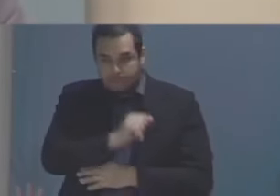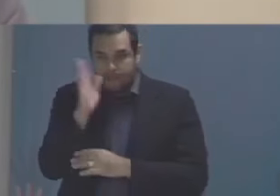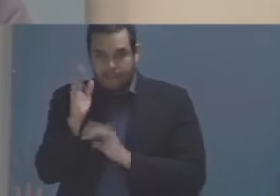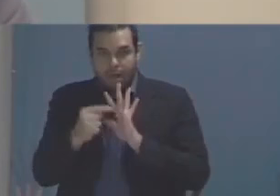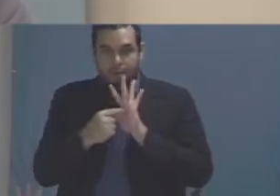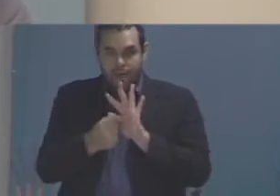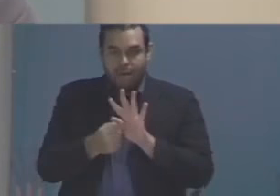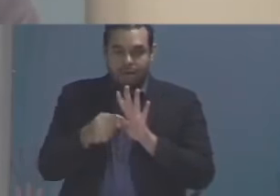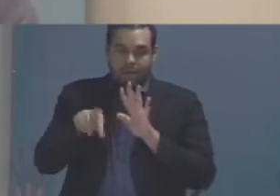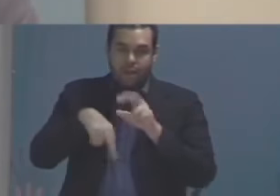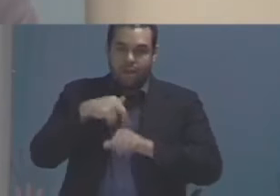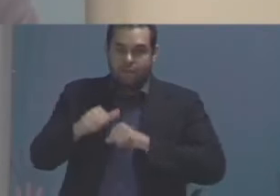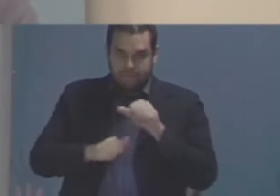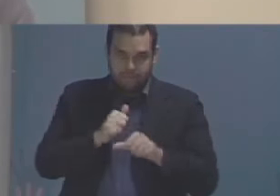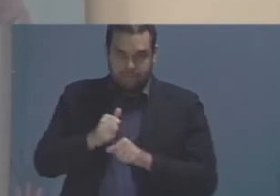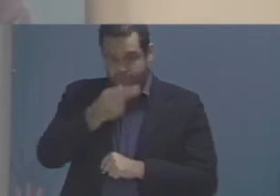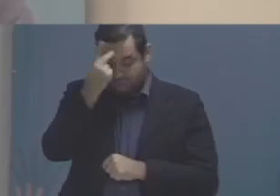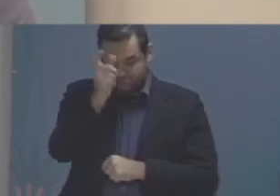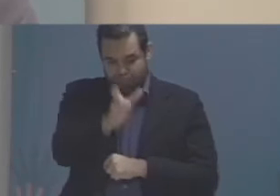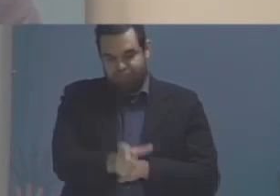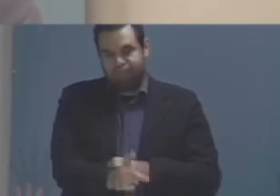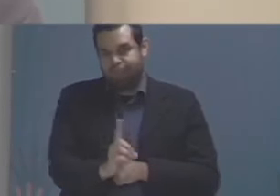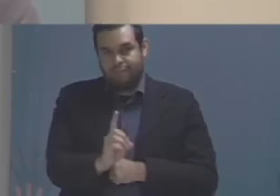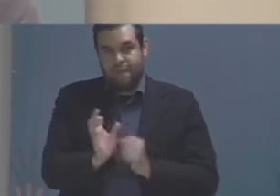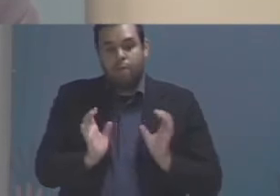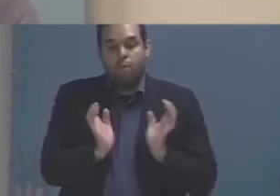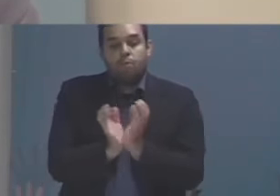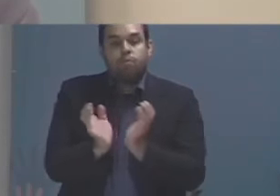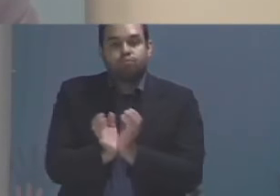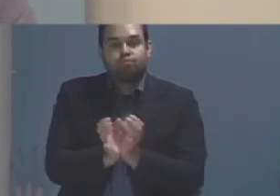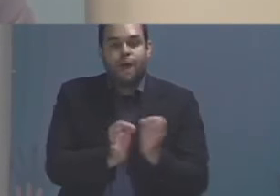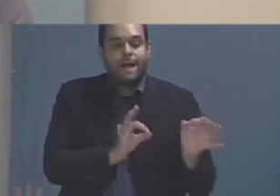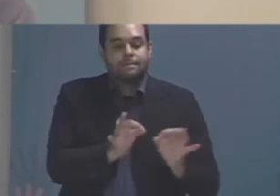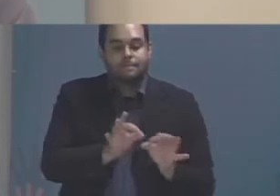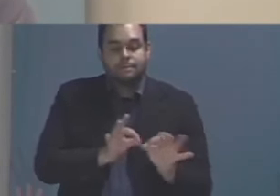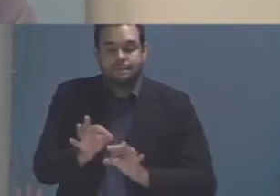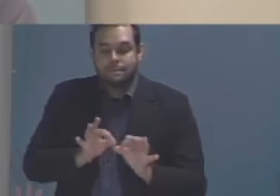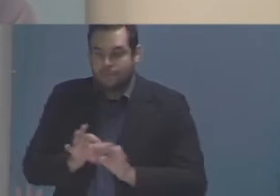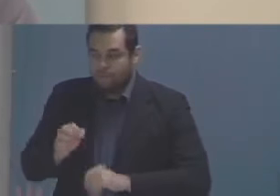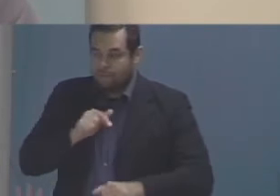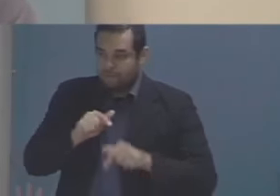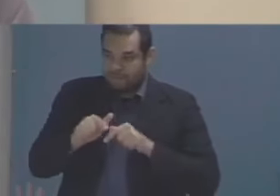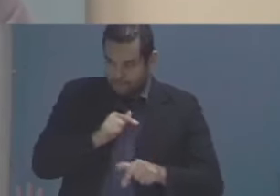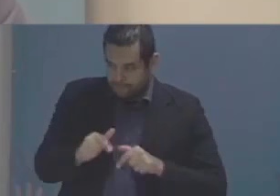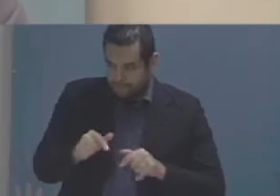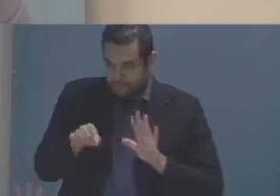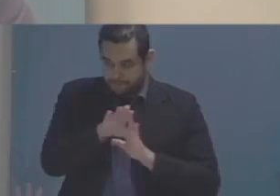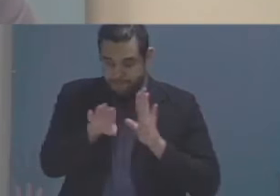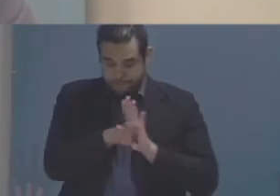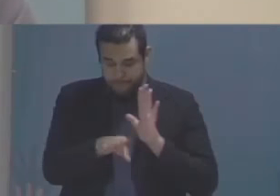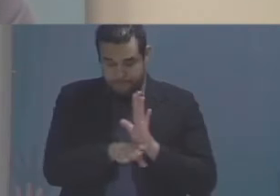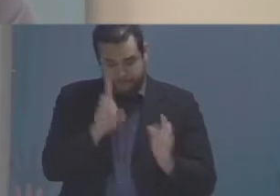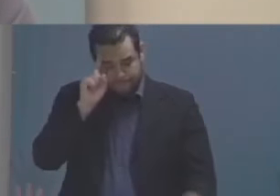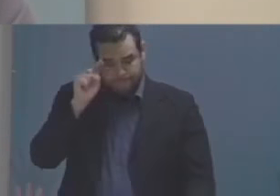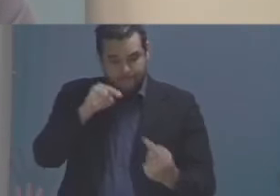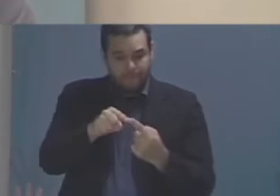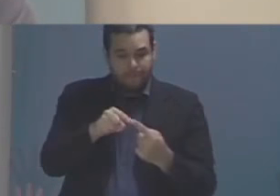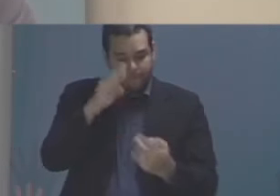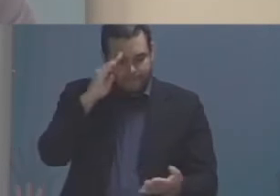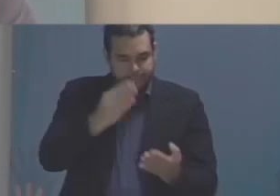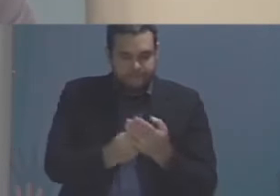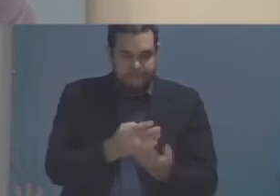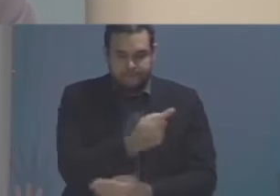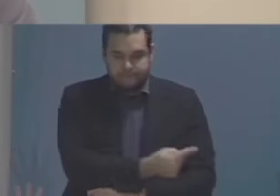renovação. Renovação não é uma pessoa. Renovação é um grupo de articulação e trabalho, e renovação se pauta numa ideia. Nós acreditamos que cabe ao